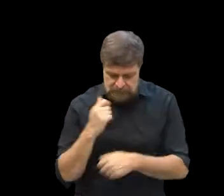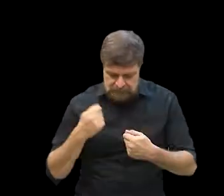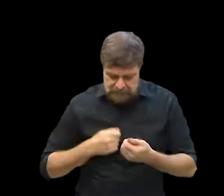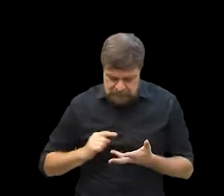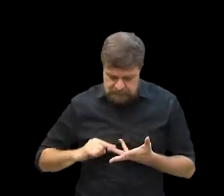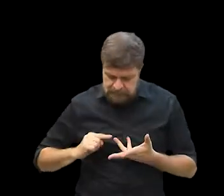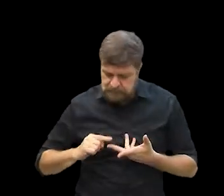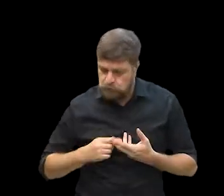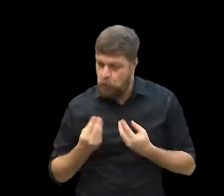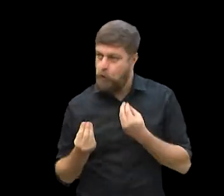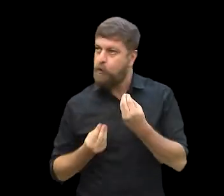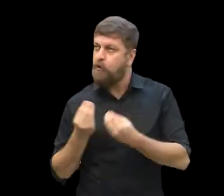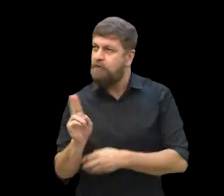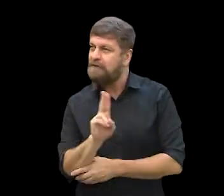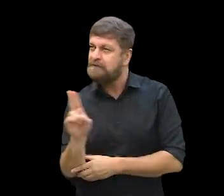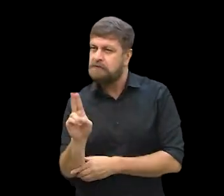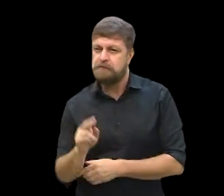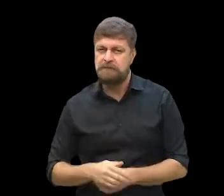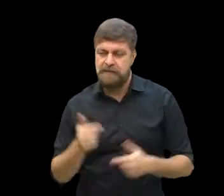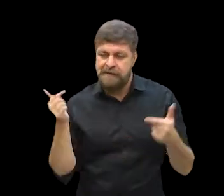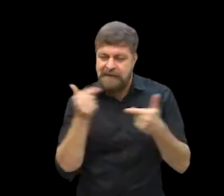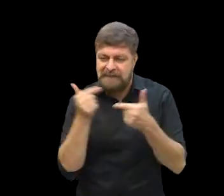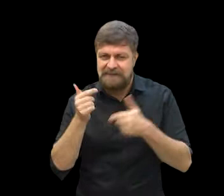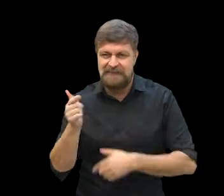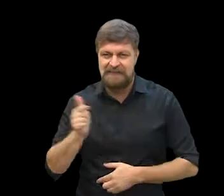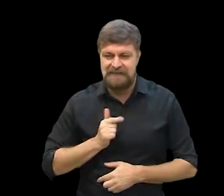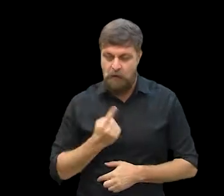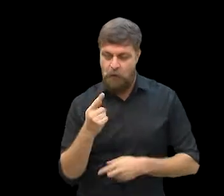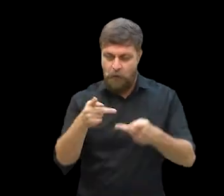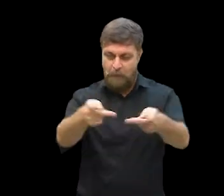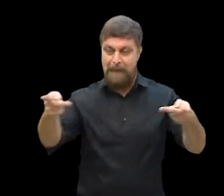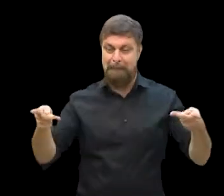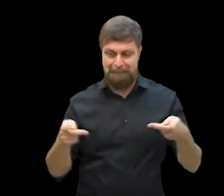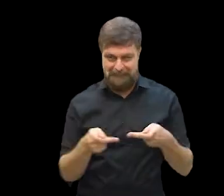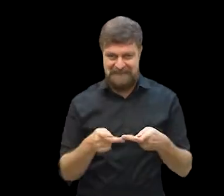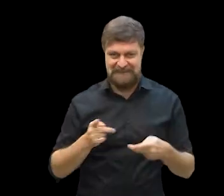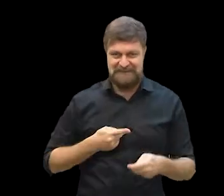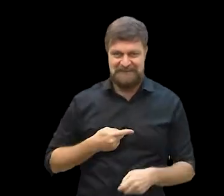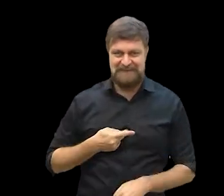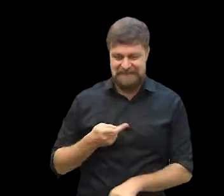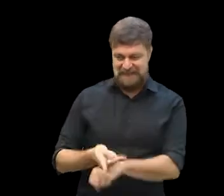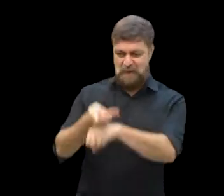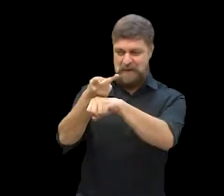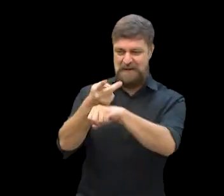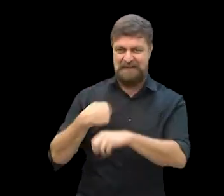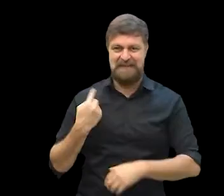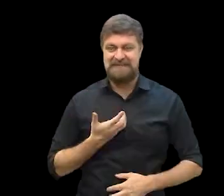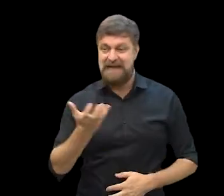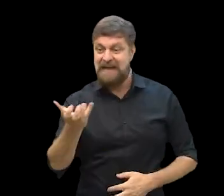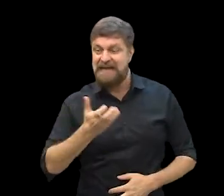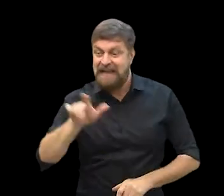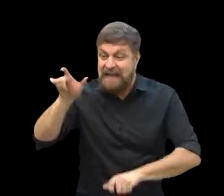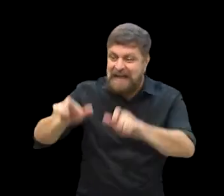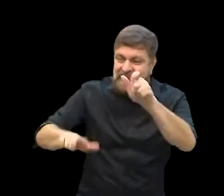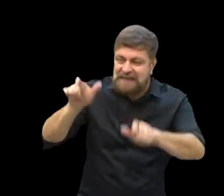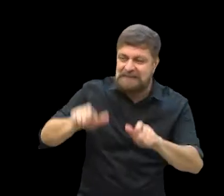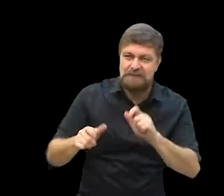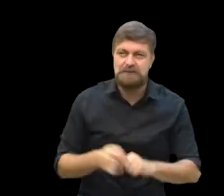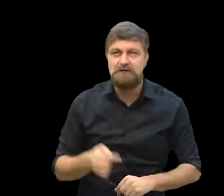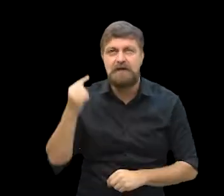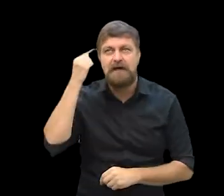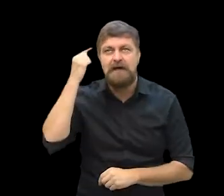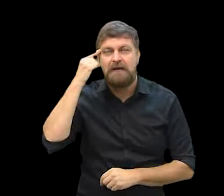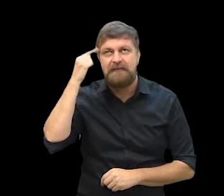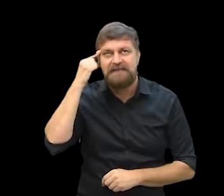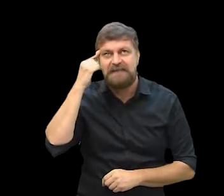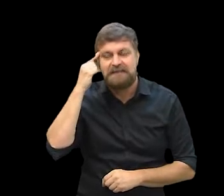nome e até foi muito engraçado que a gente fez um concurso na época que valia uma pizza, né? A gente não queria alguma coisa que remetesse à nossa